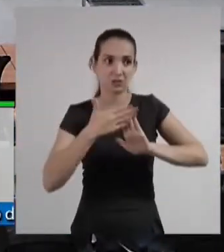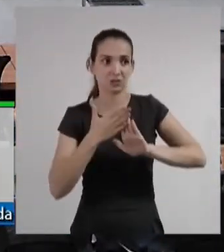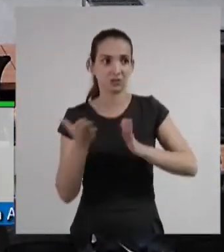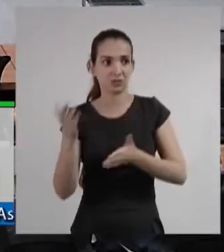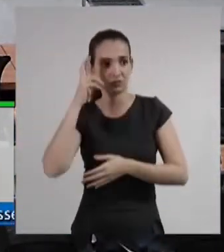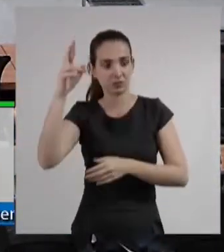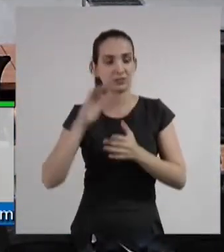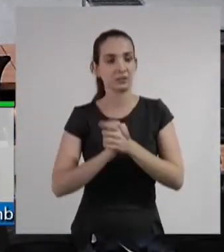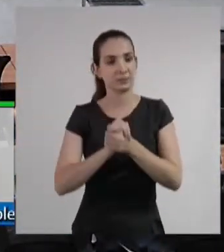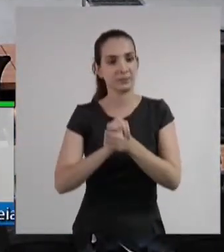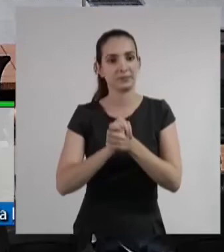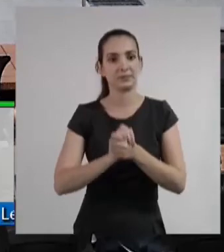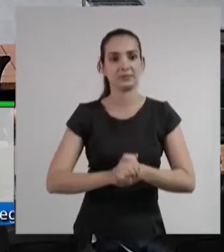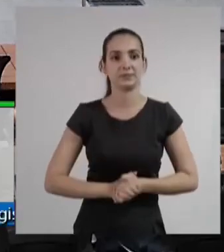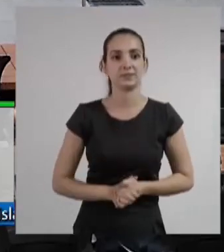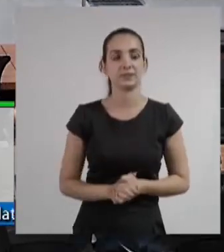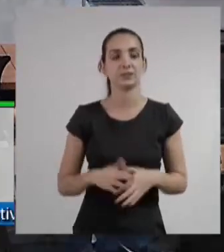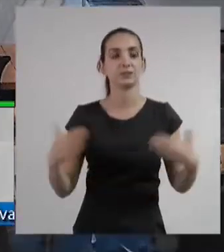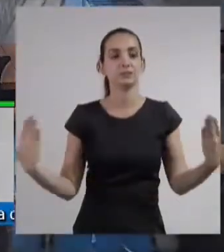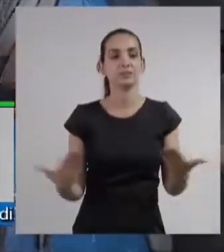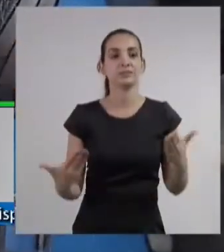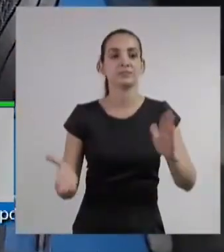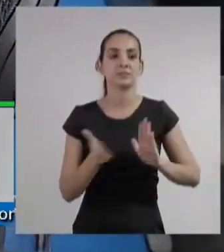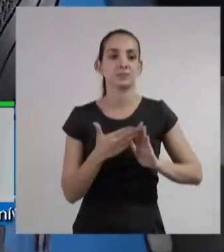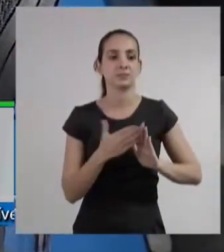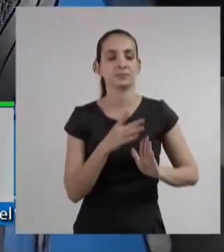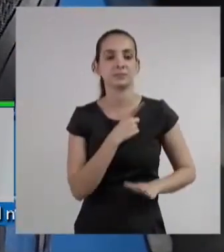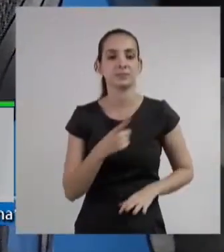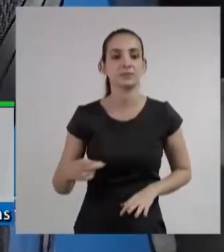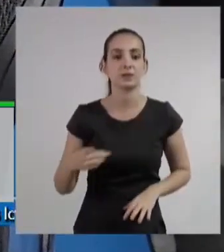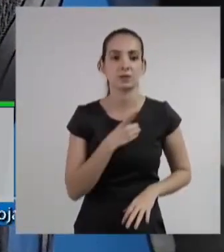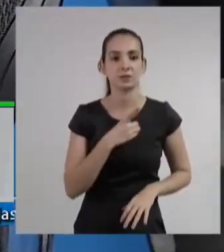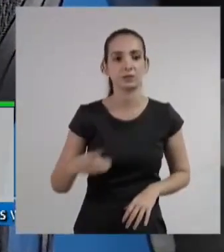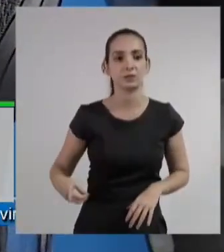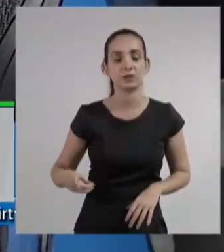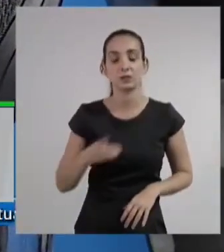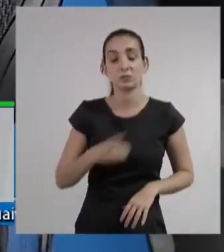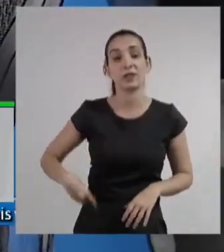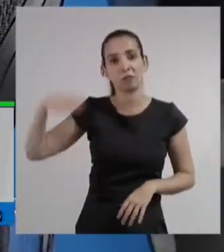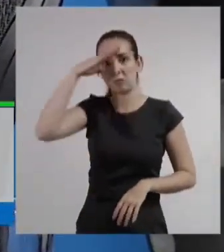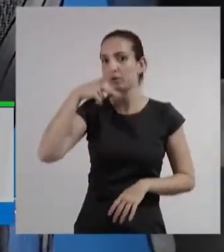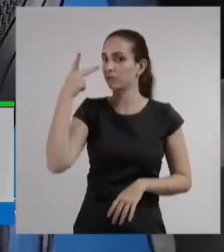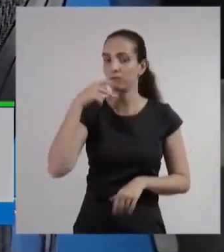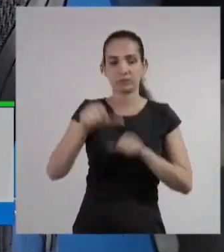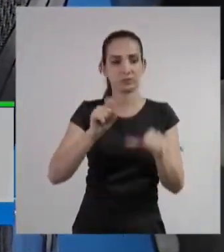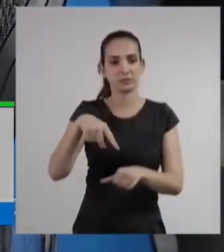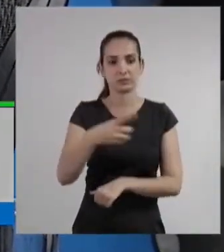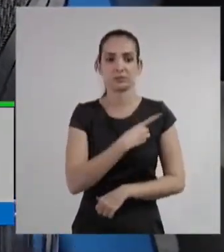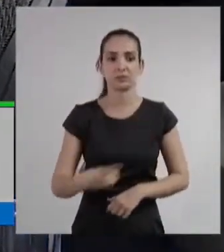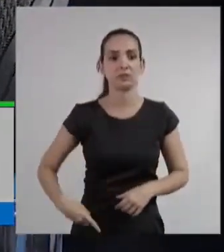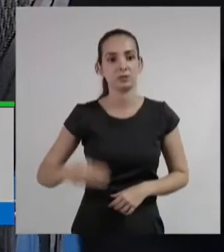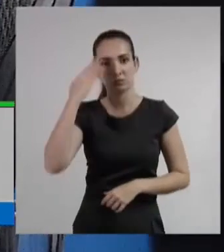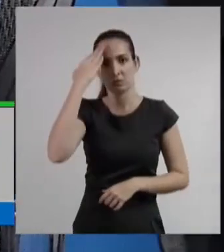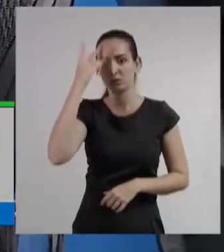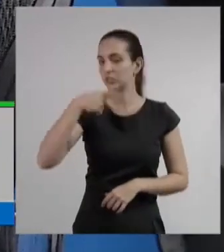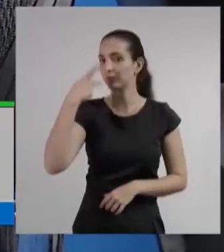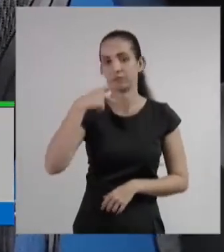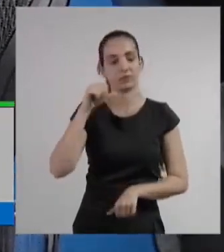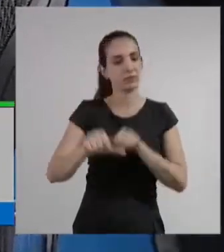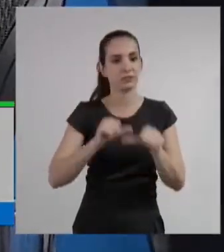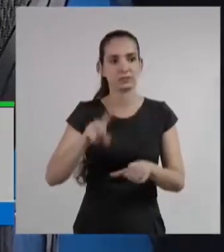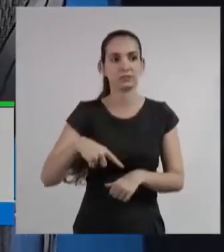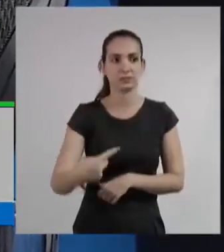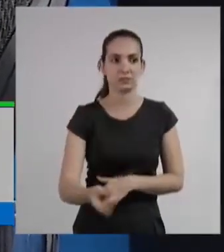Parabéns. Com a palavra, deputado Cabalmi, transferido. Deputado Barbosinha,